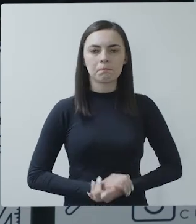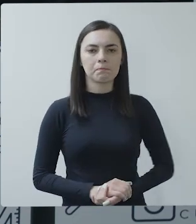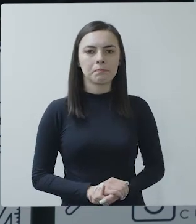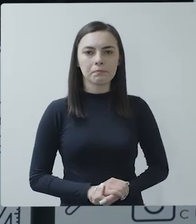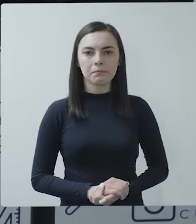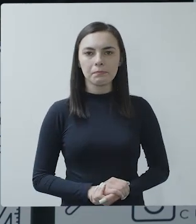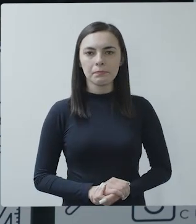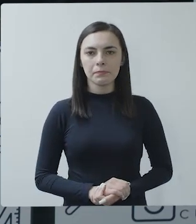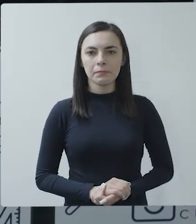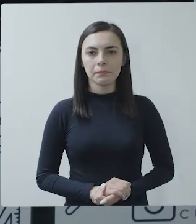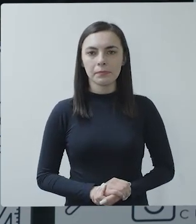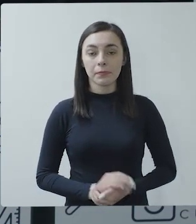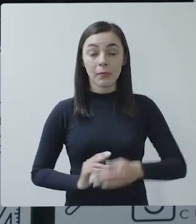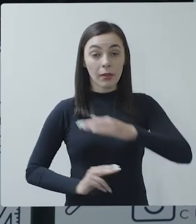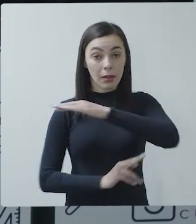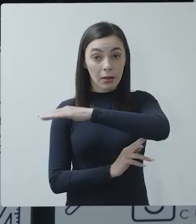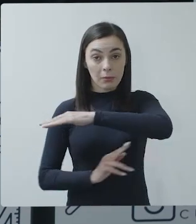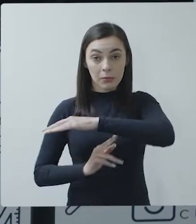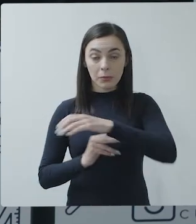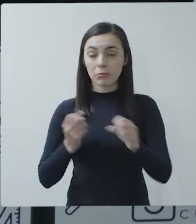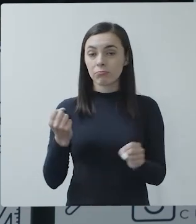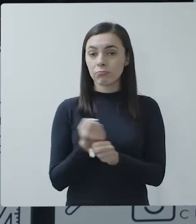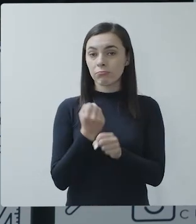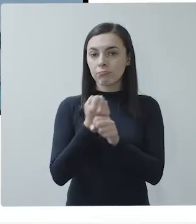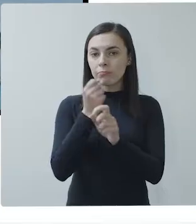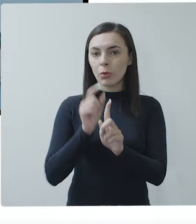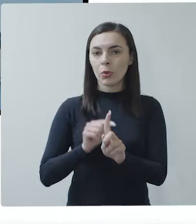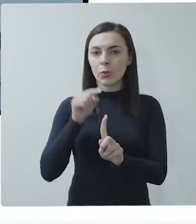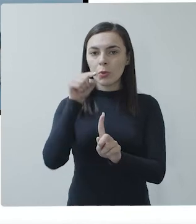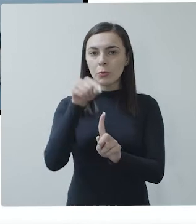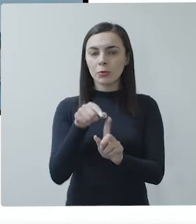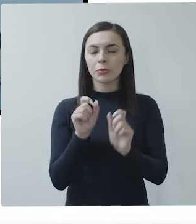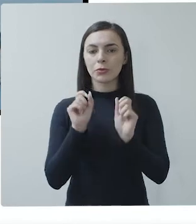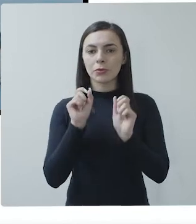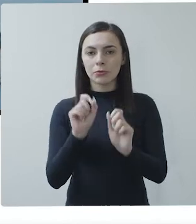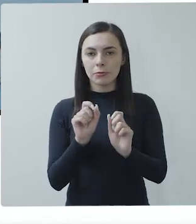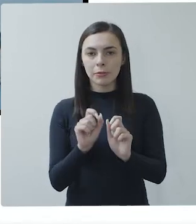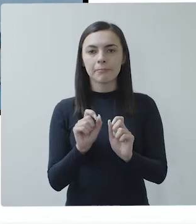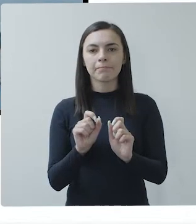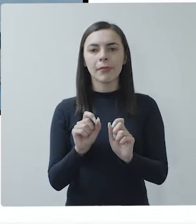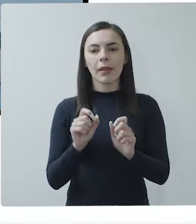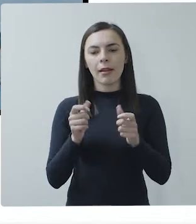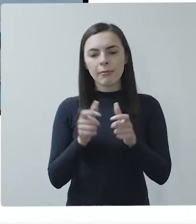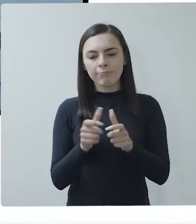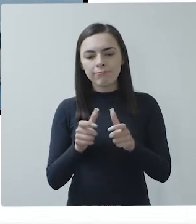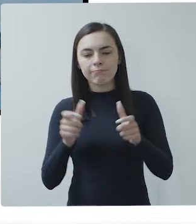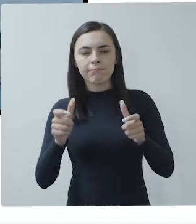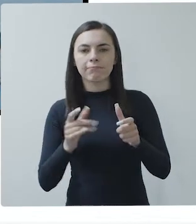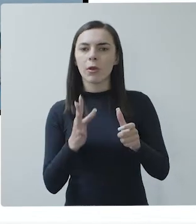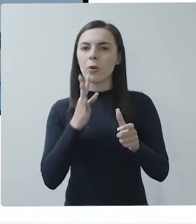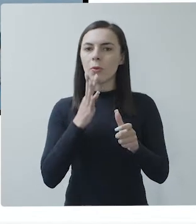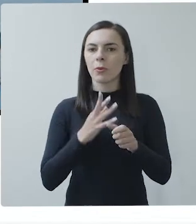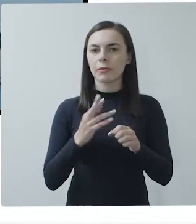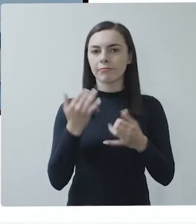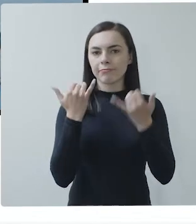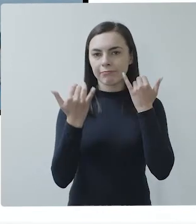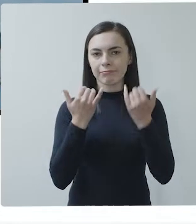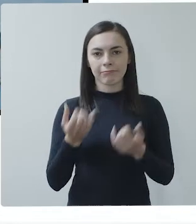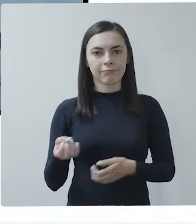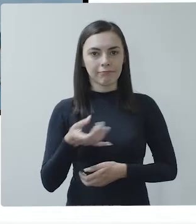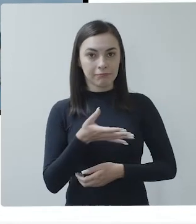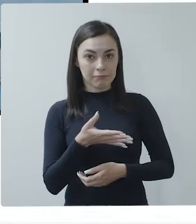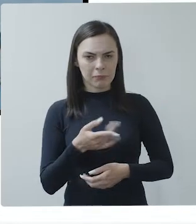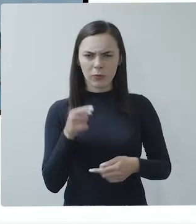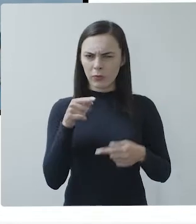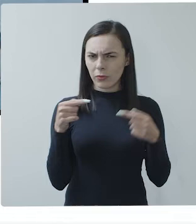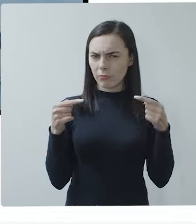Que a ponte, ela pode ser construída para quê? Para a gente aumentar as possibilidades, conhecer novas coisas.